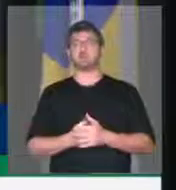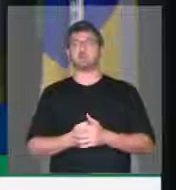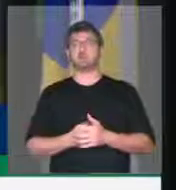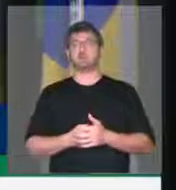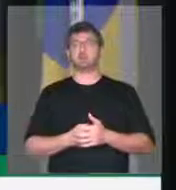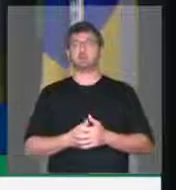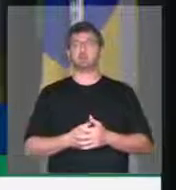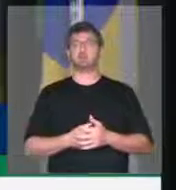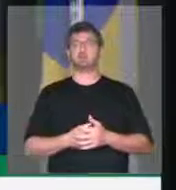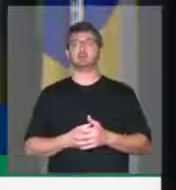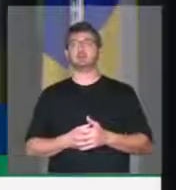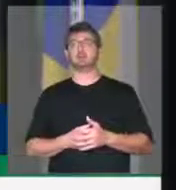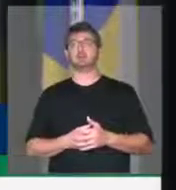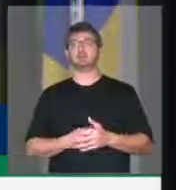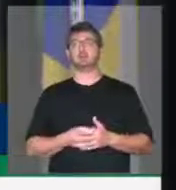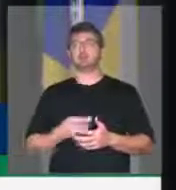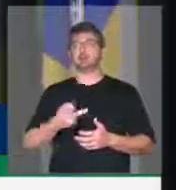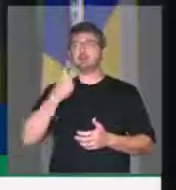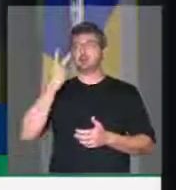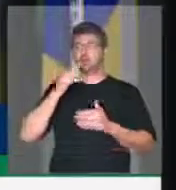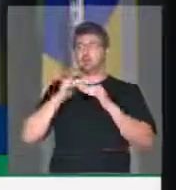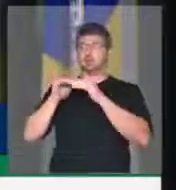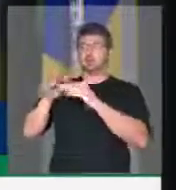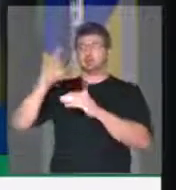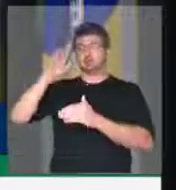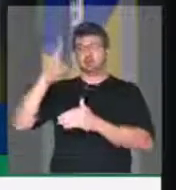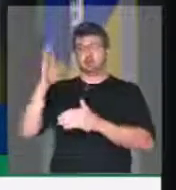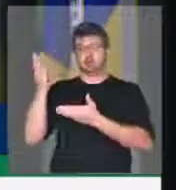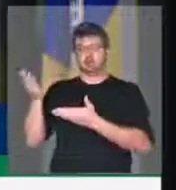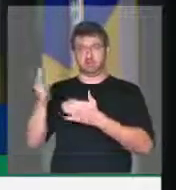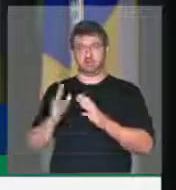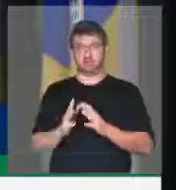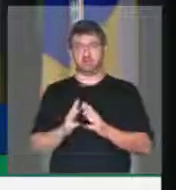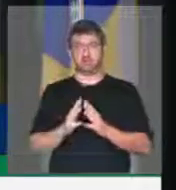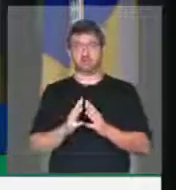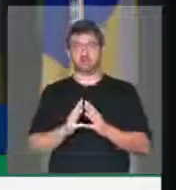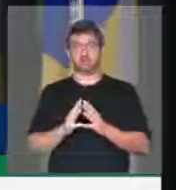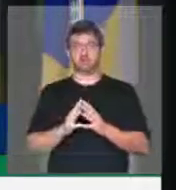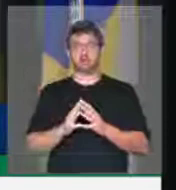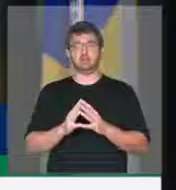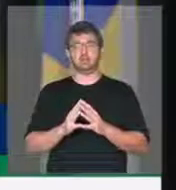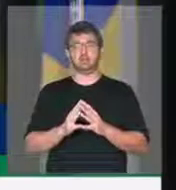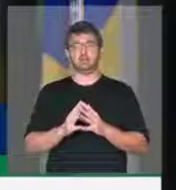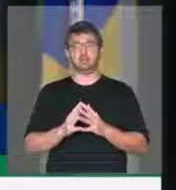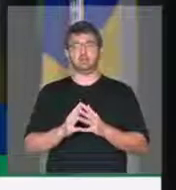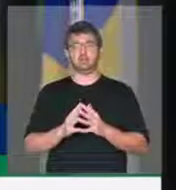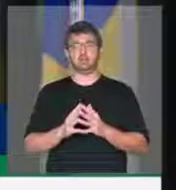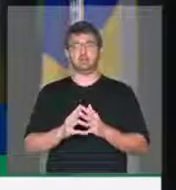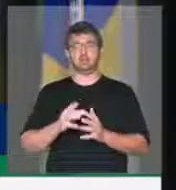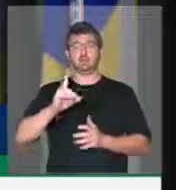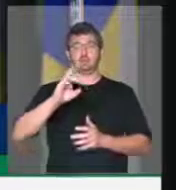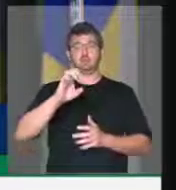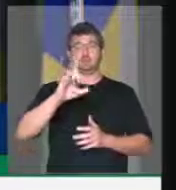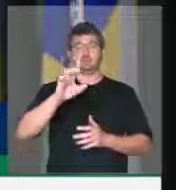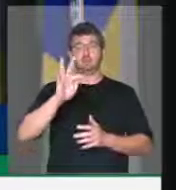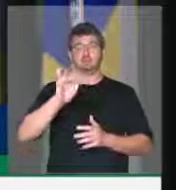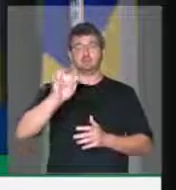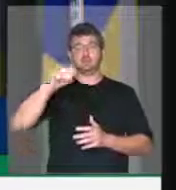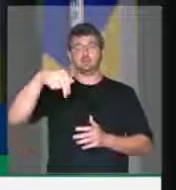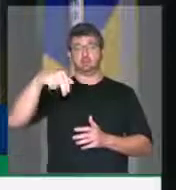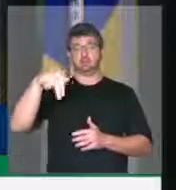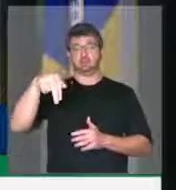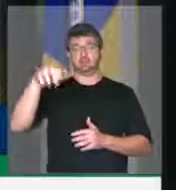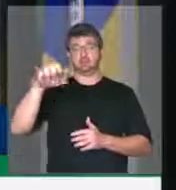aqui assinar a senhora e o grande Delfim Neto, eu